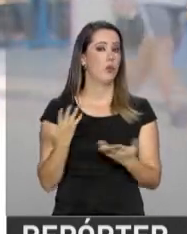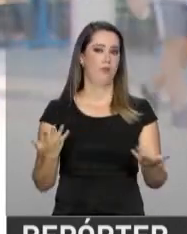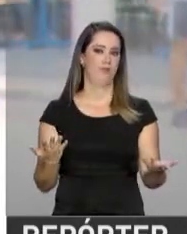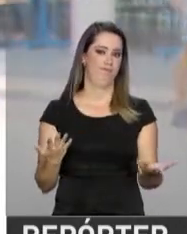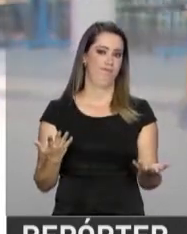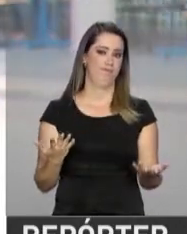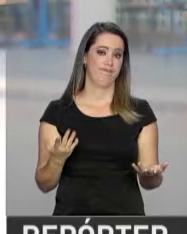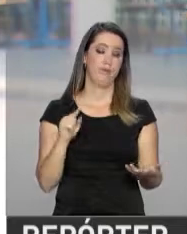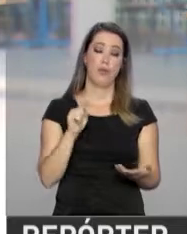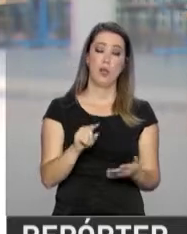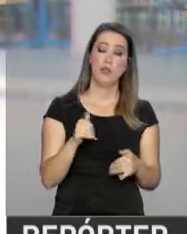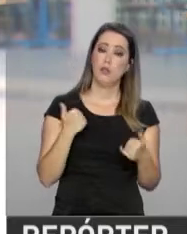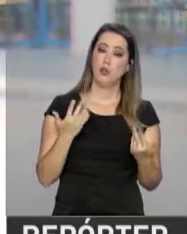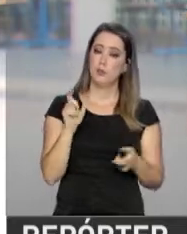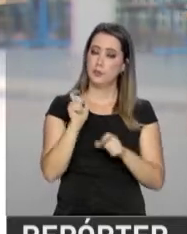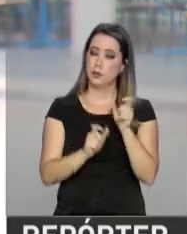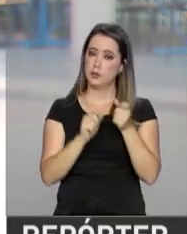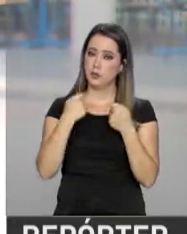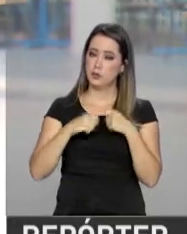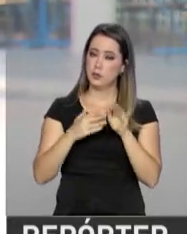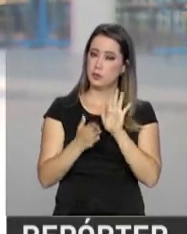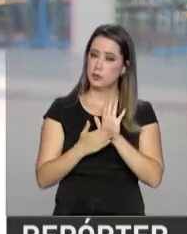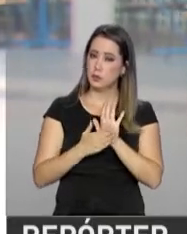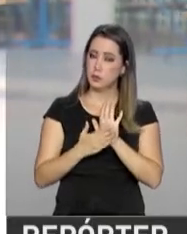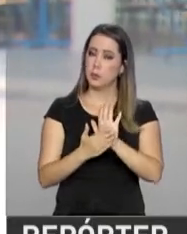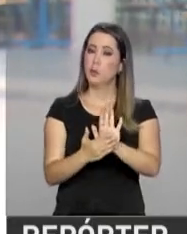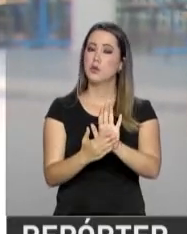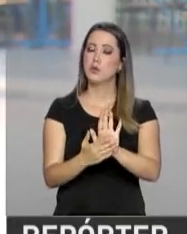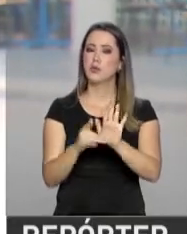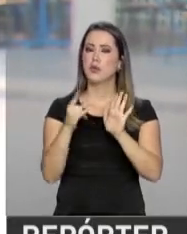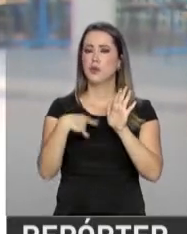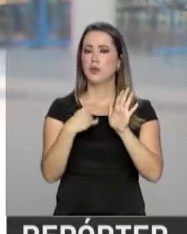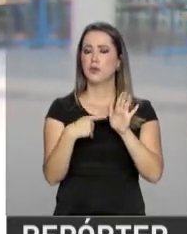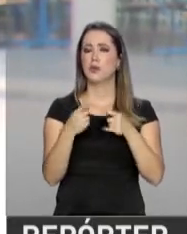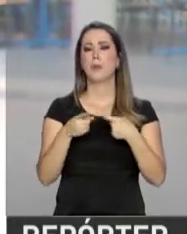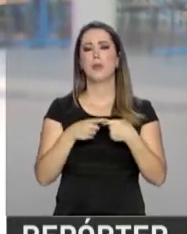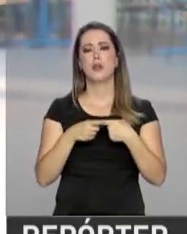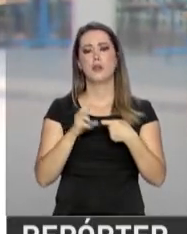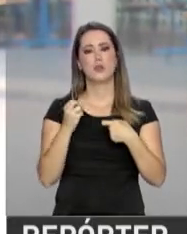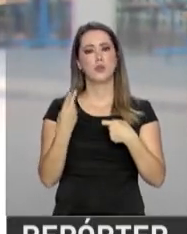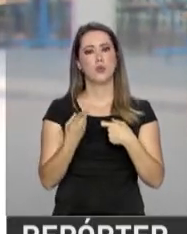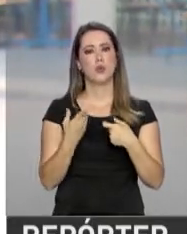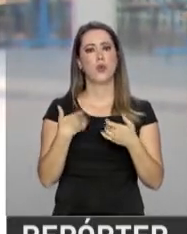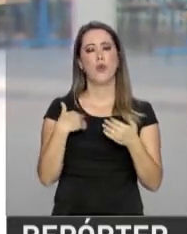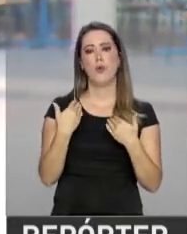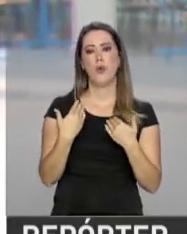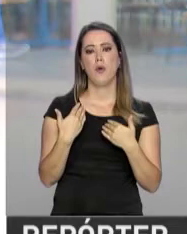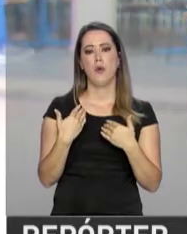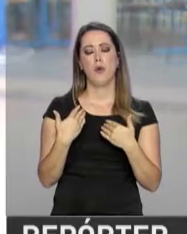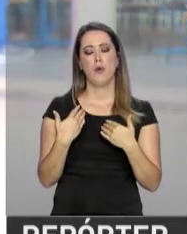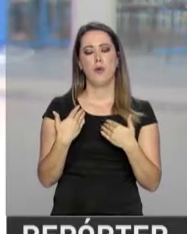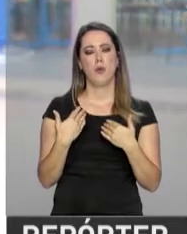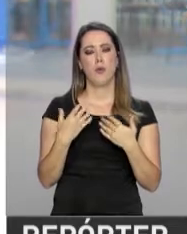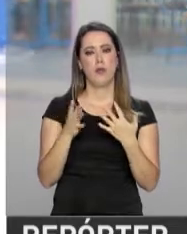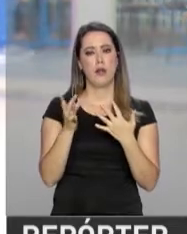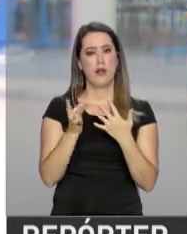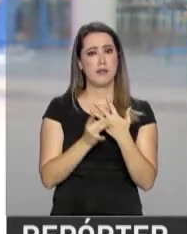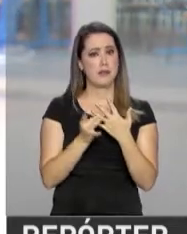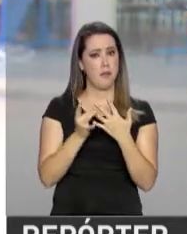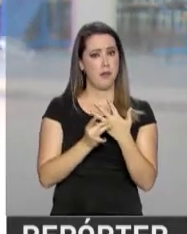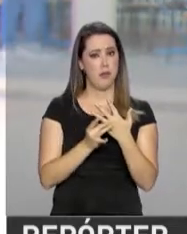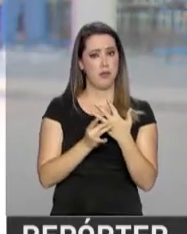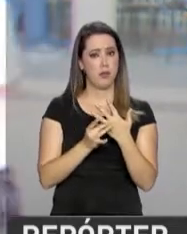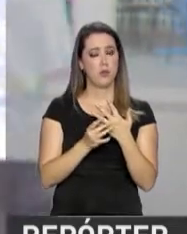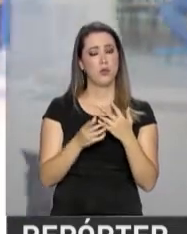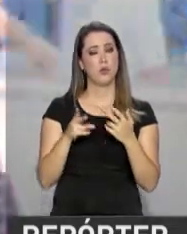isenção neste caso o estudante deverá apresentar por exemplo atestado médico ou certidão de casamento referente aos dias em que